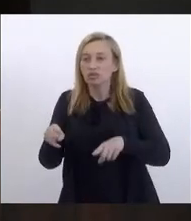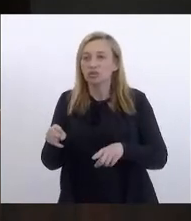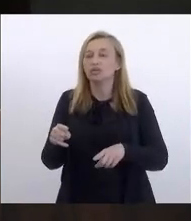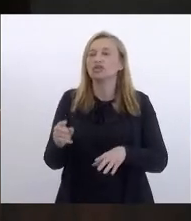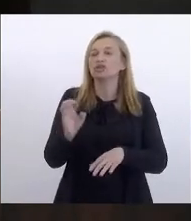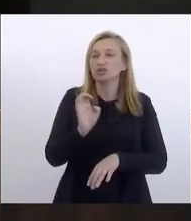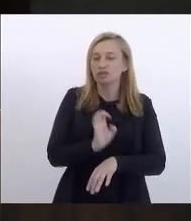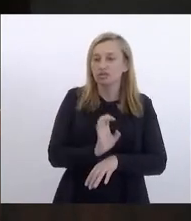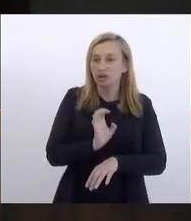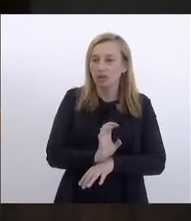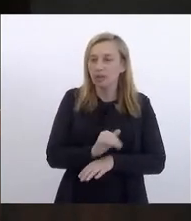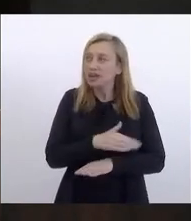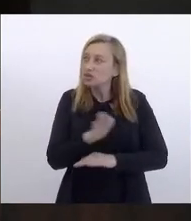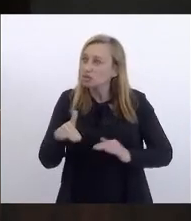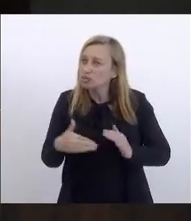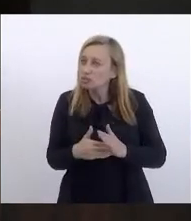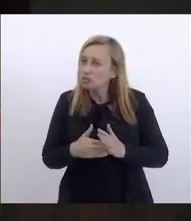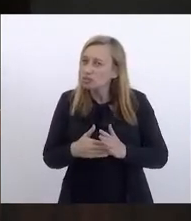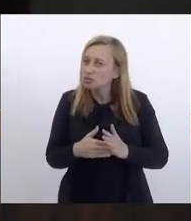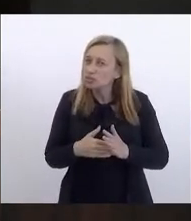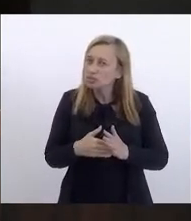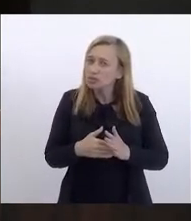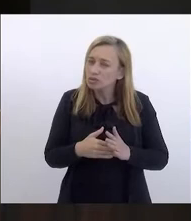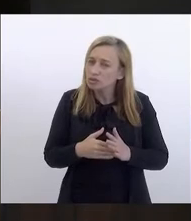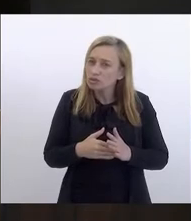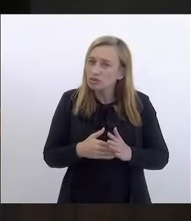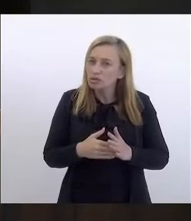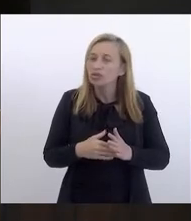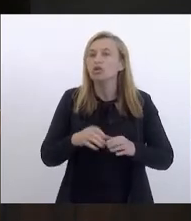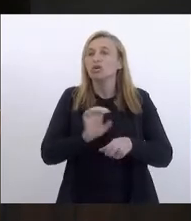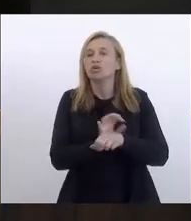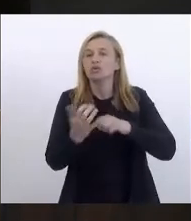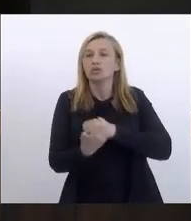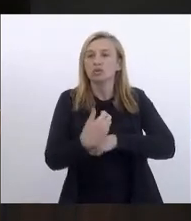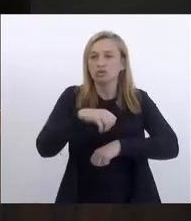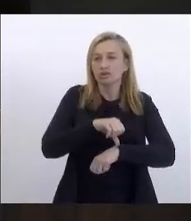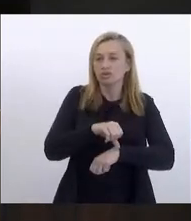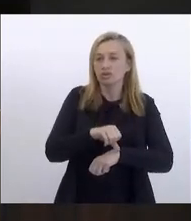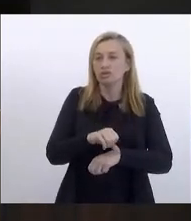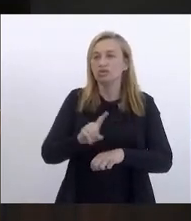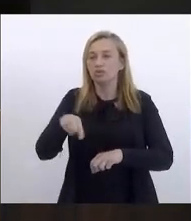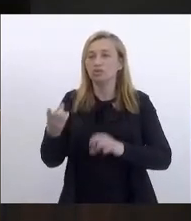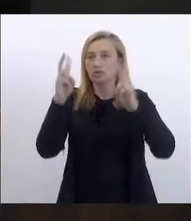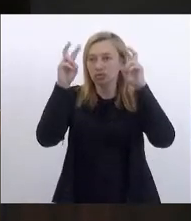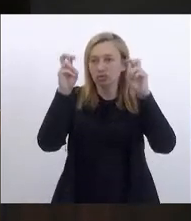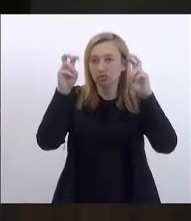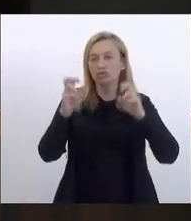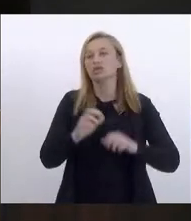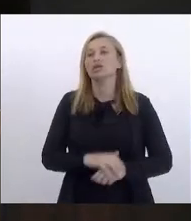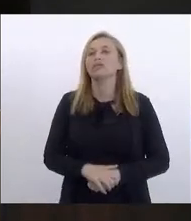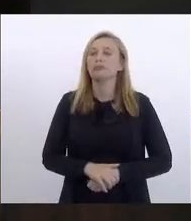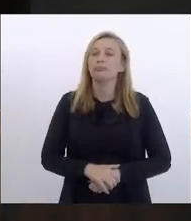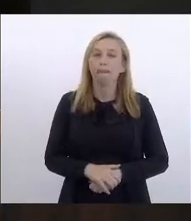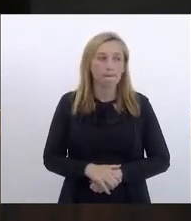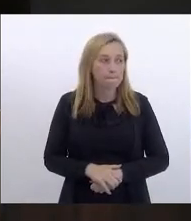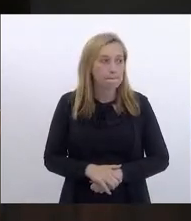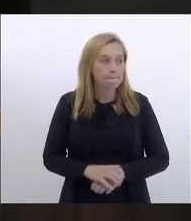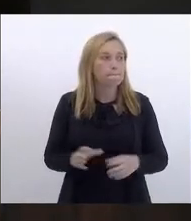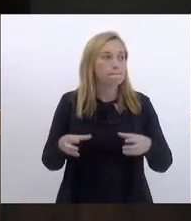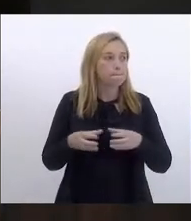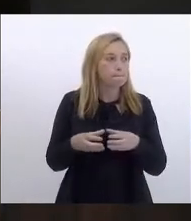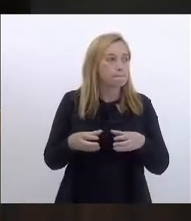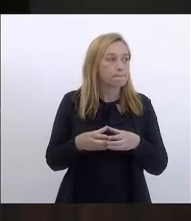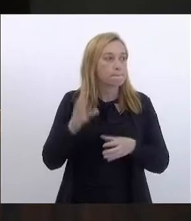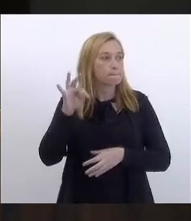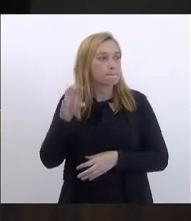os poderes contagiados pelo coronavírus covid-19 e da outra providência dependendo de parecer da comissão de eventos